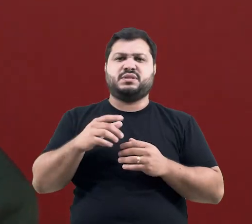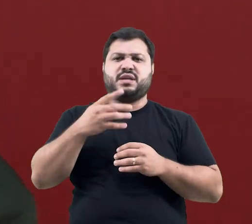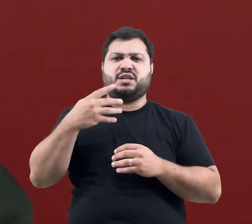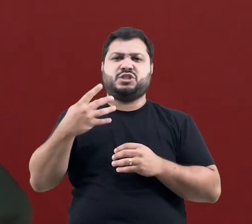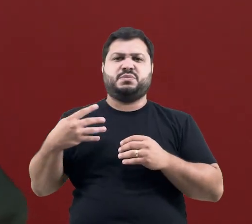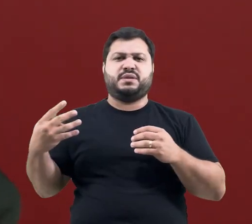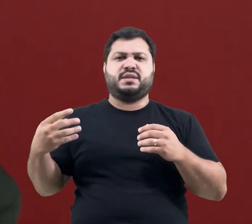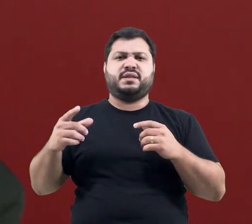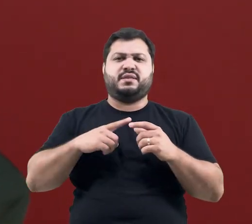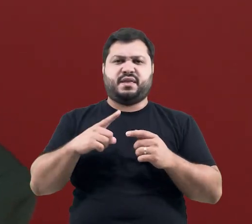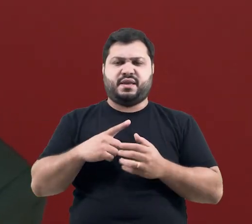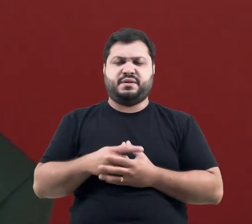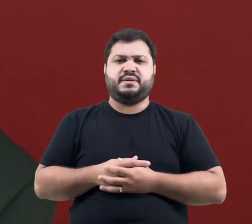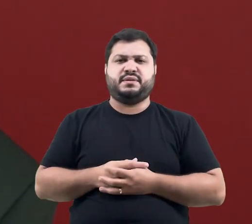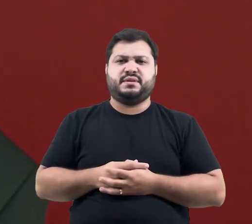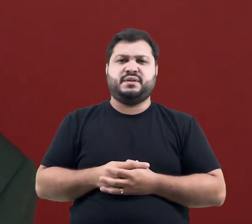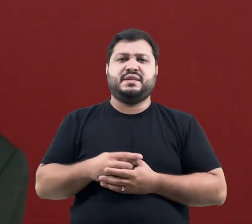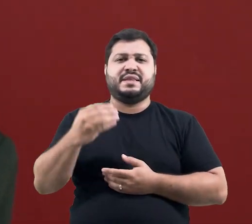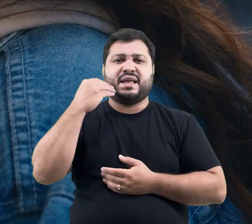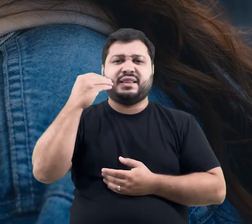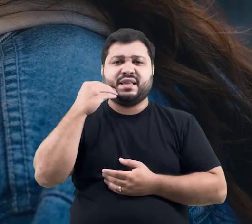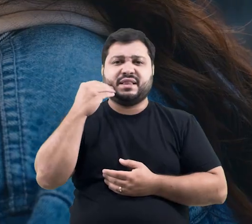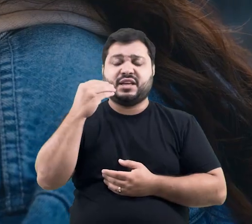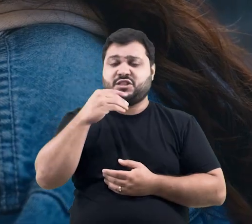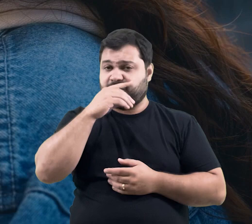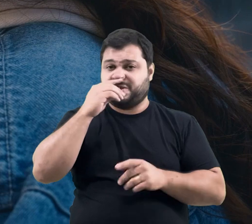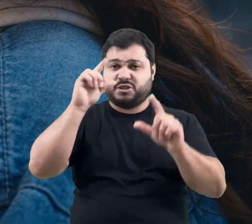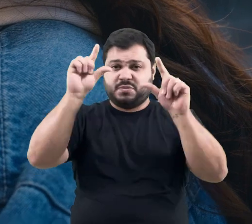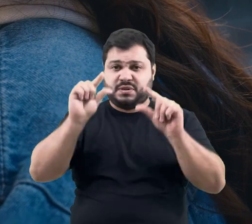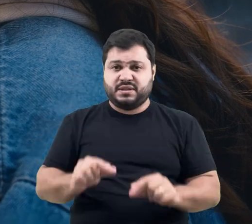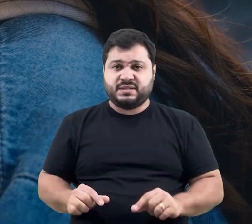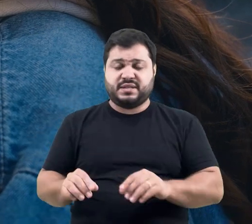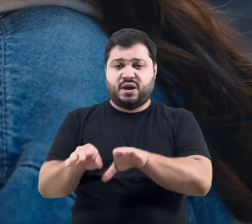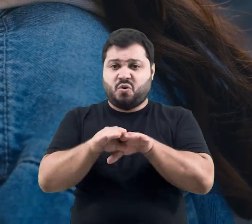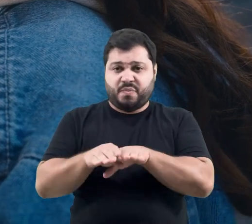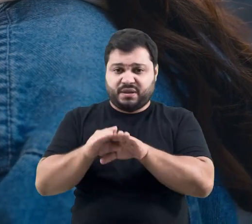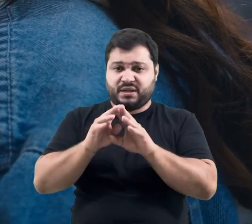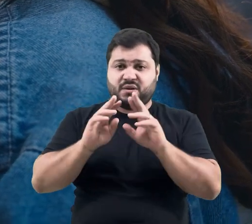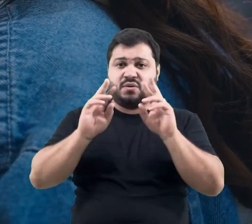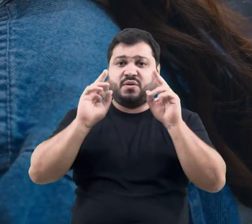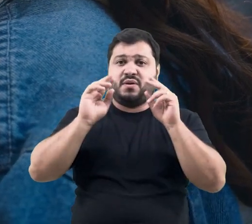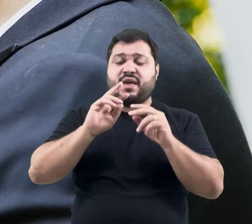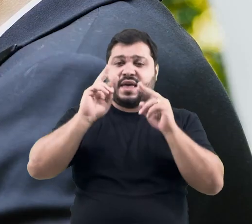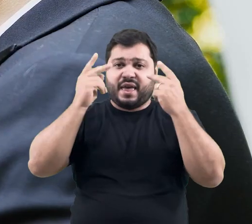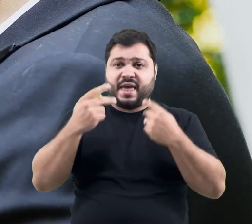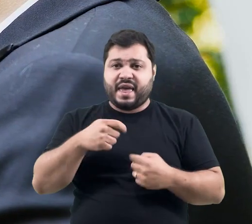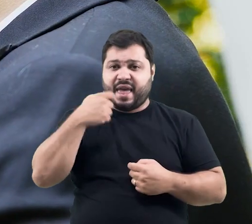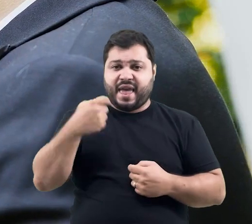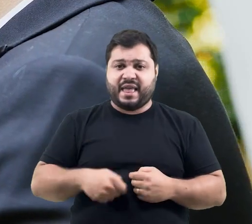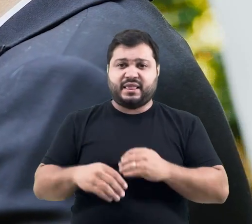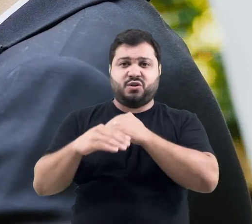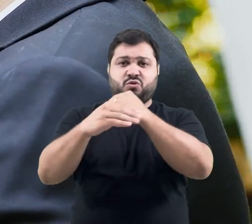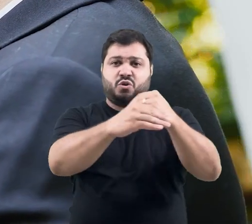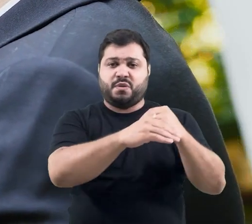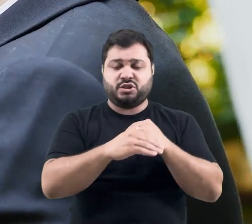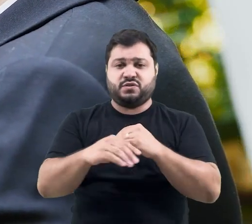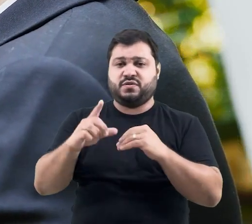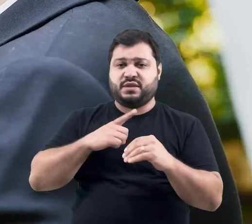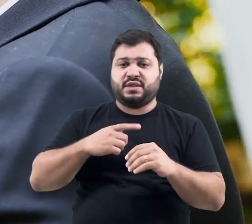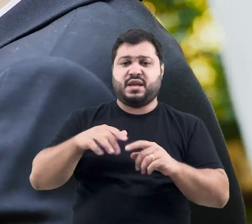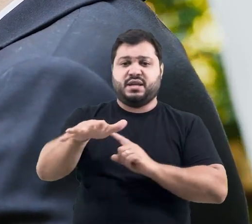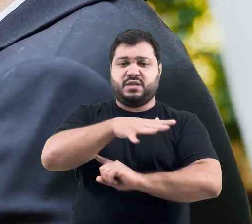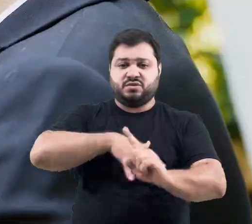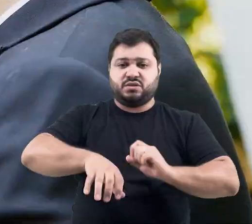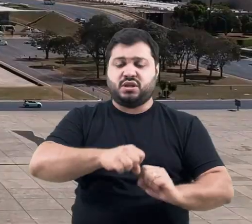pessoas LGBTQIA+ enfrentam, na tentativa de minimizar o padrão heteronormativo que prevalece